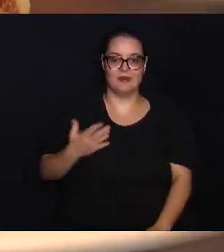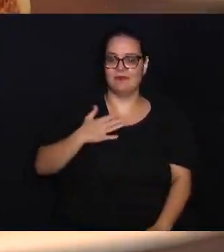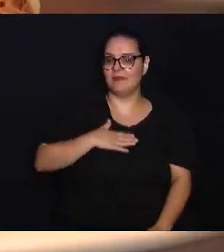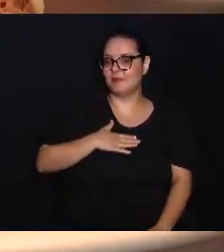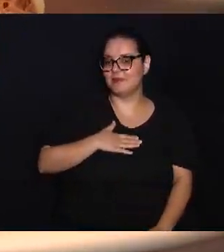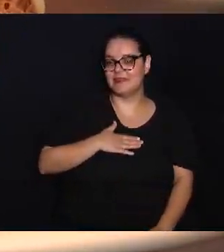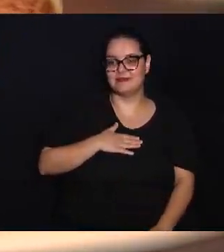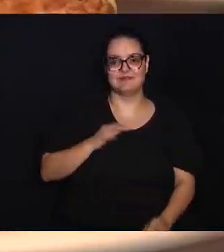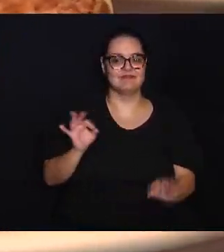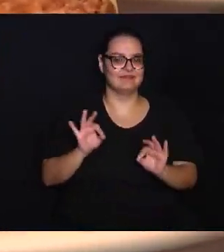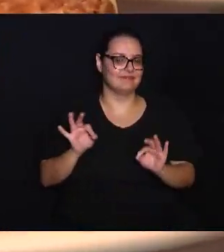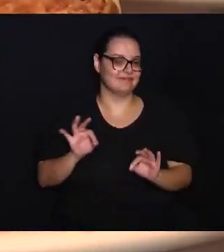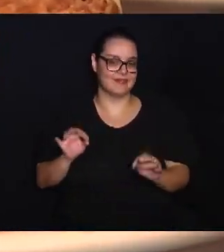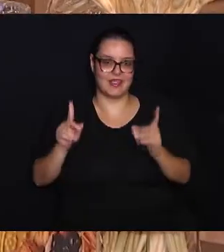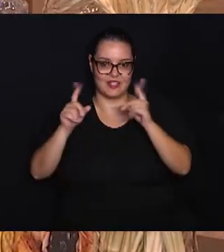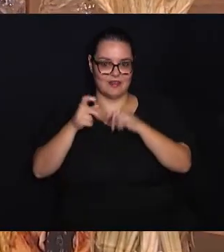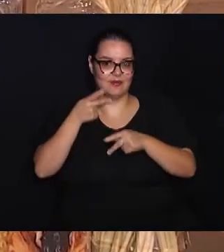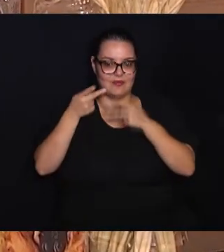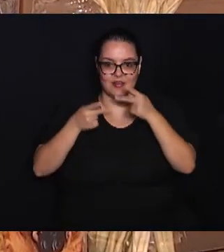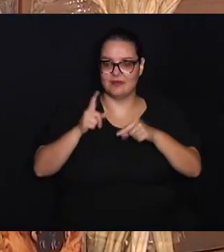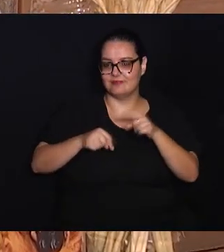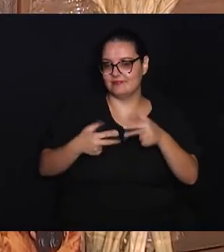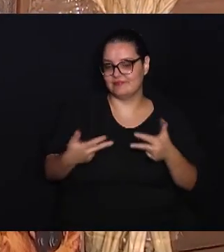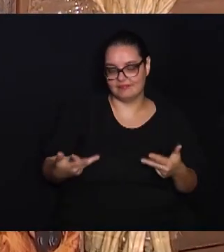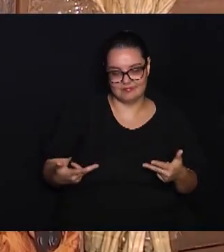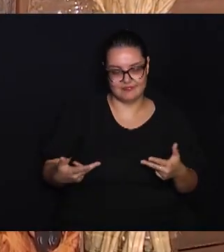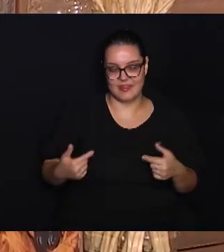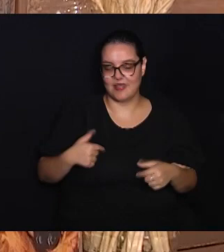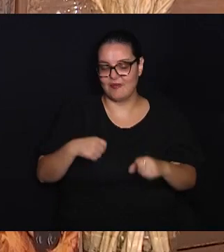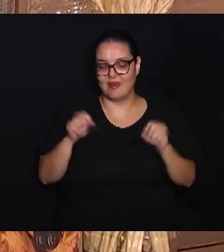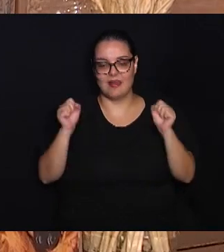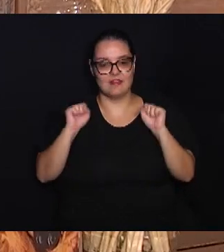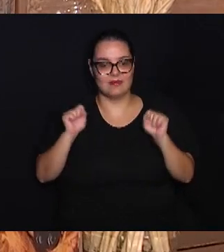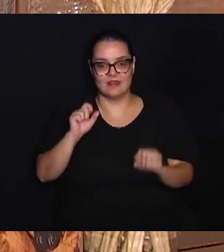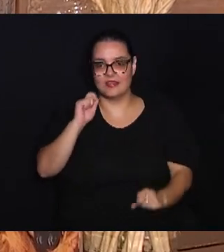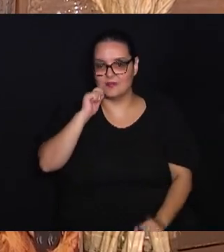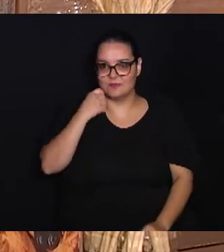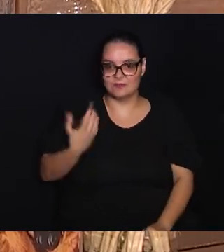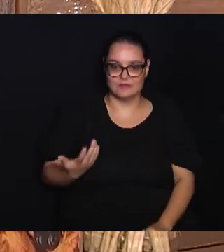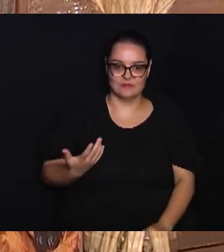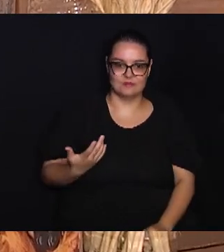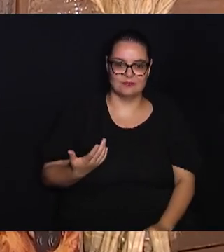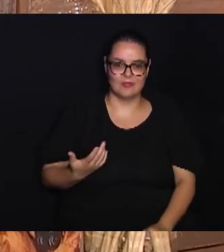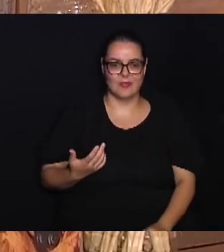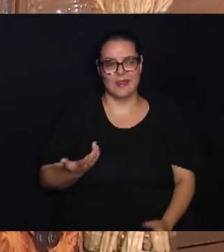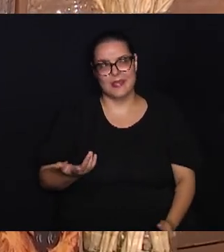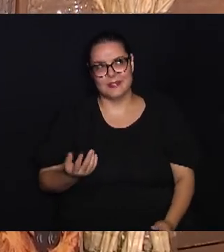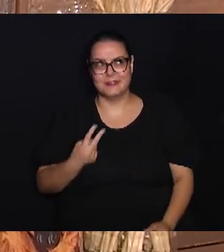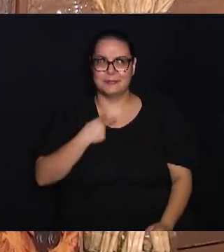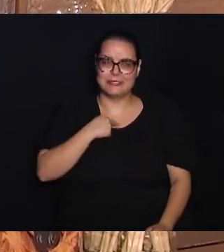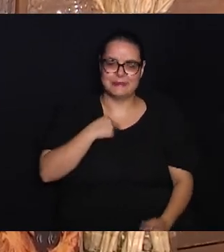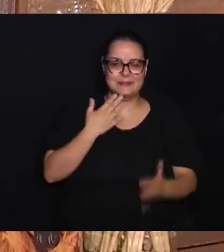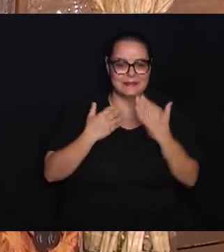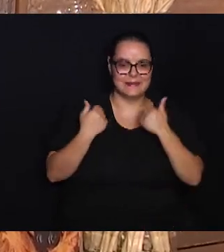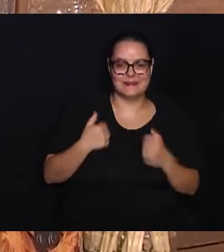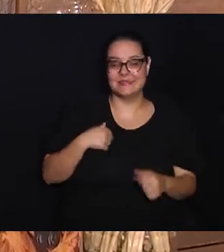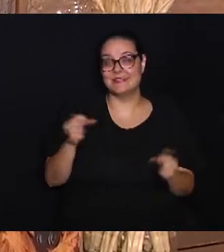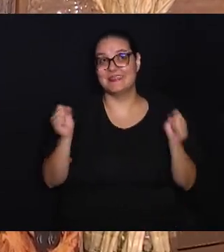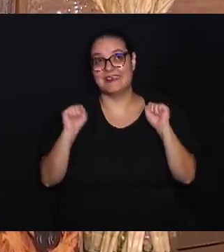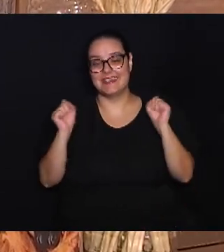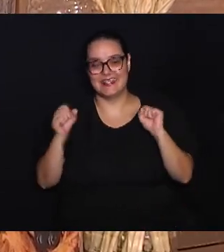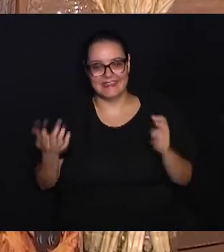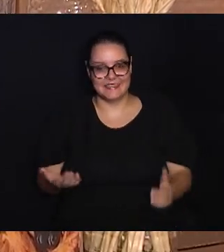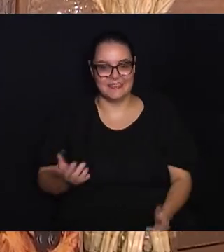para mim não é nada difícil né falar desses produtos porque eu amo pão né Por Basto gente não possa comer muito gente mas eu